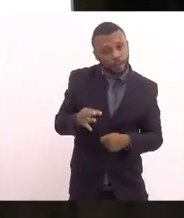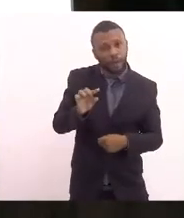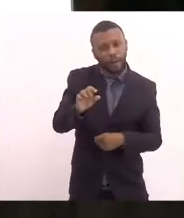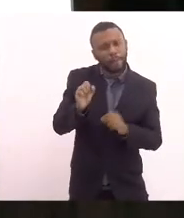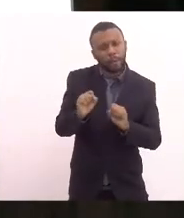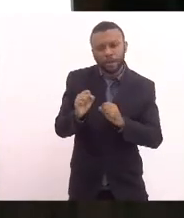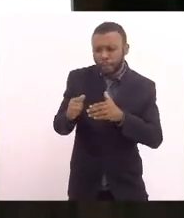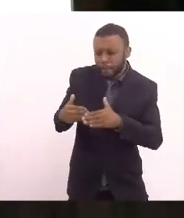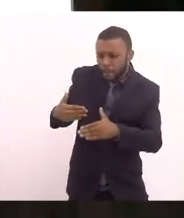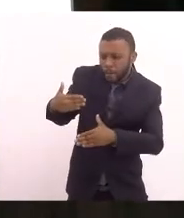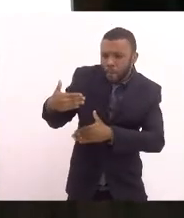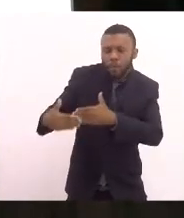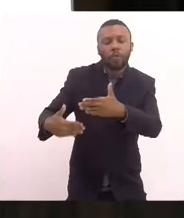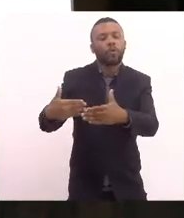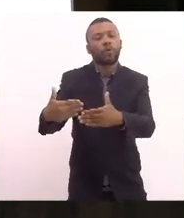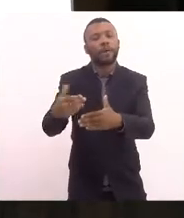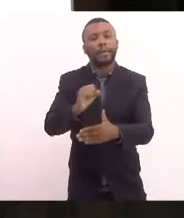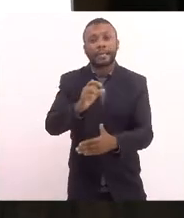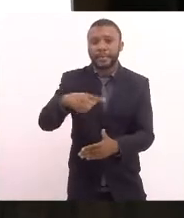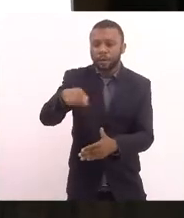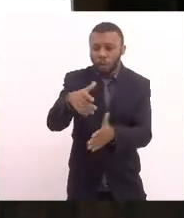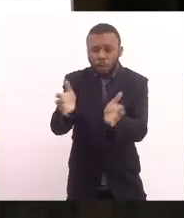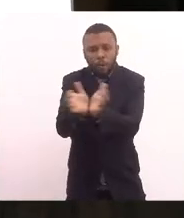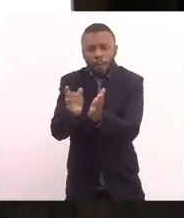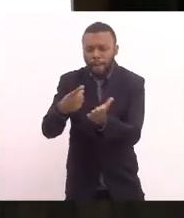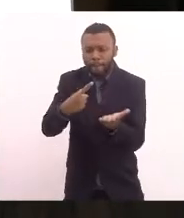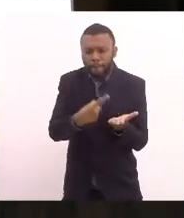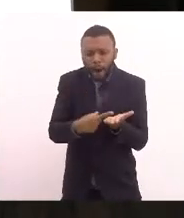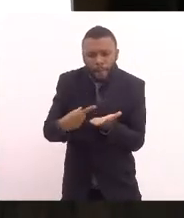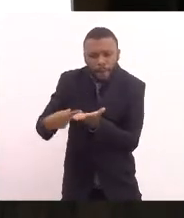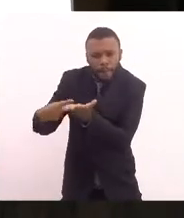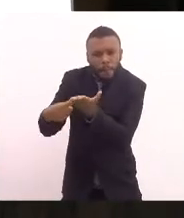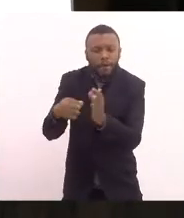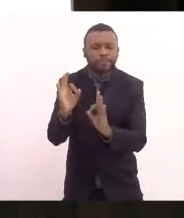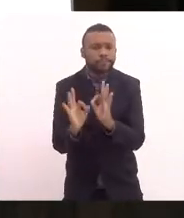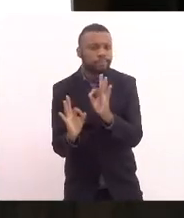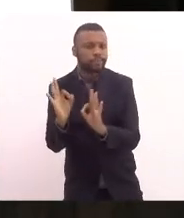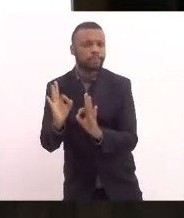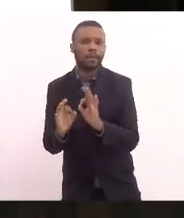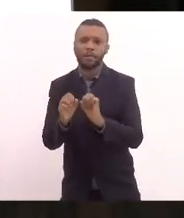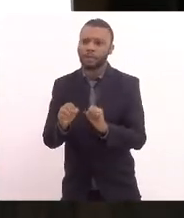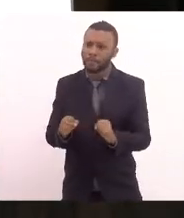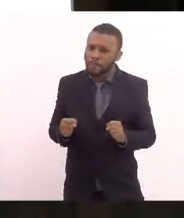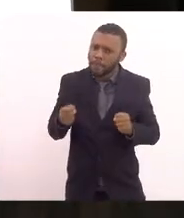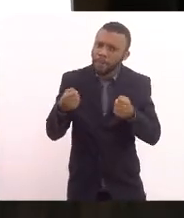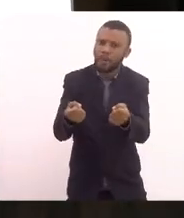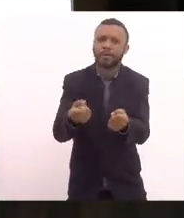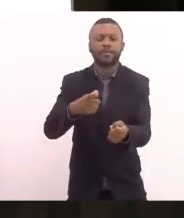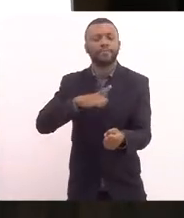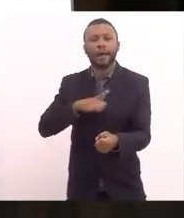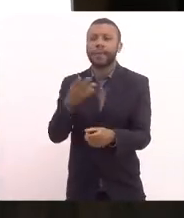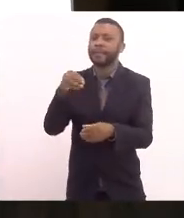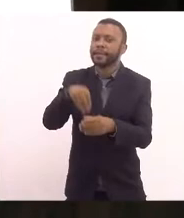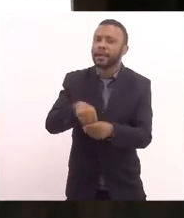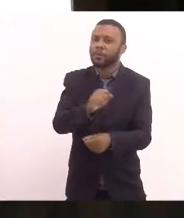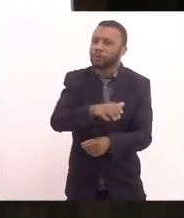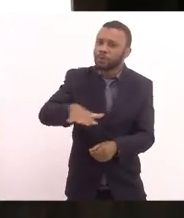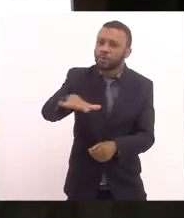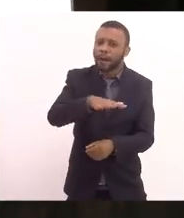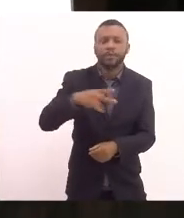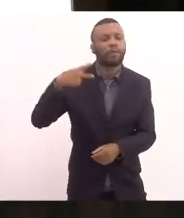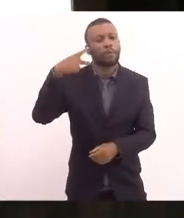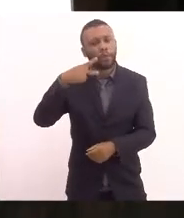se organizar, se ela enfrentar, se ela estiver nos espaços